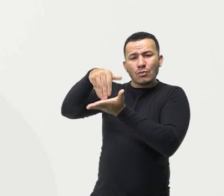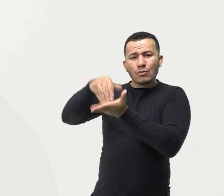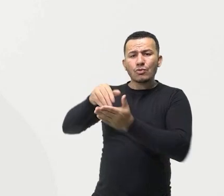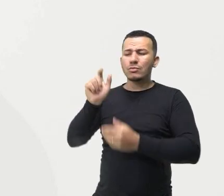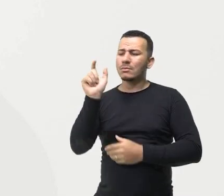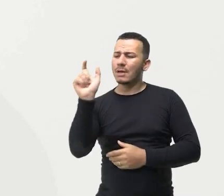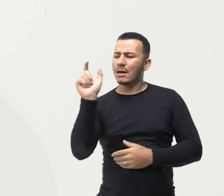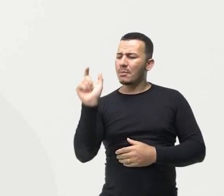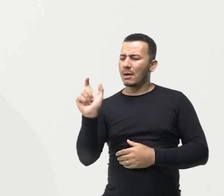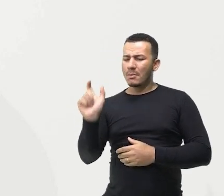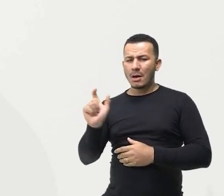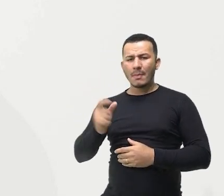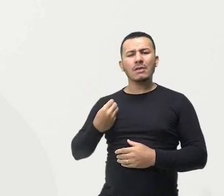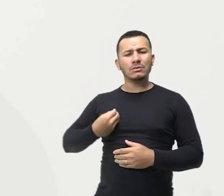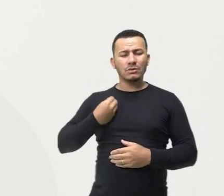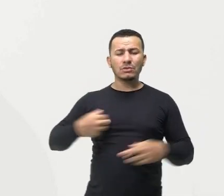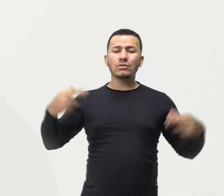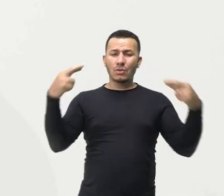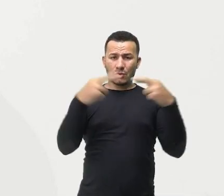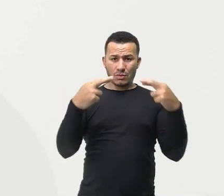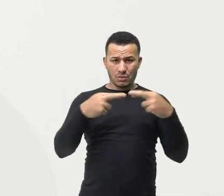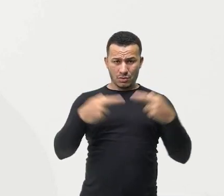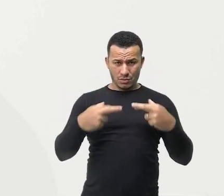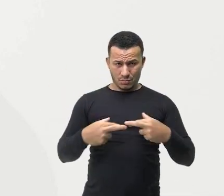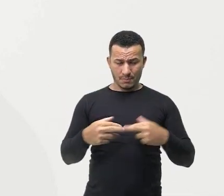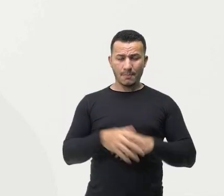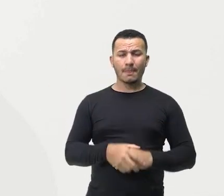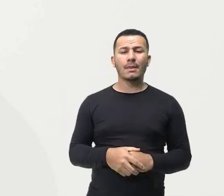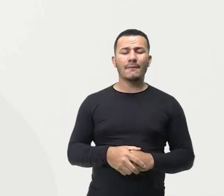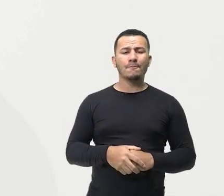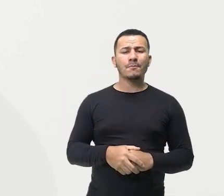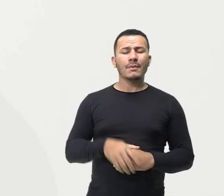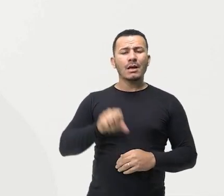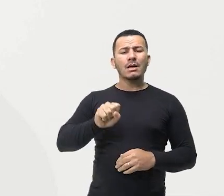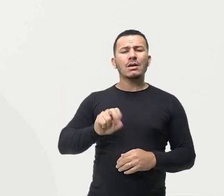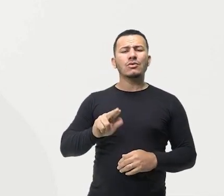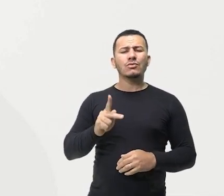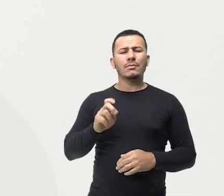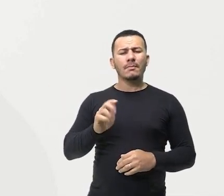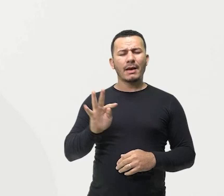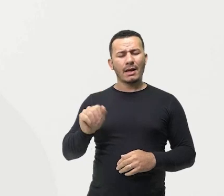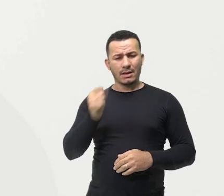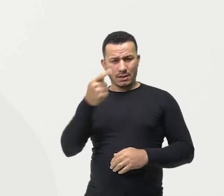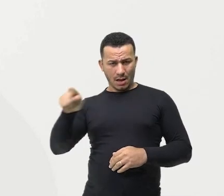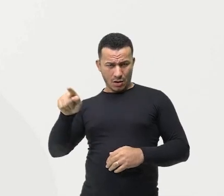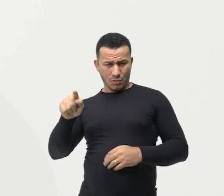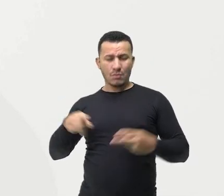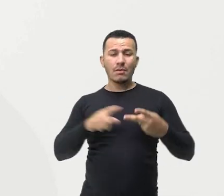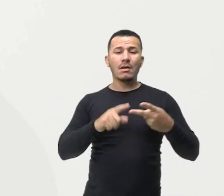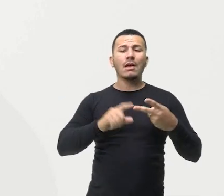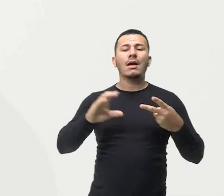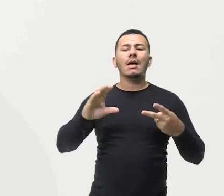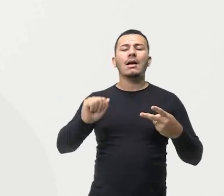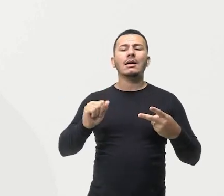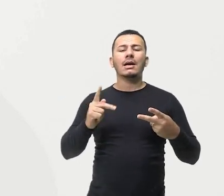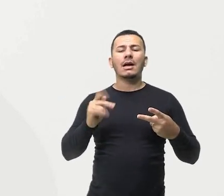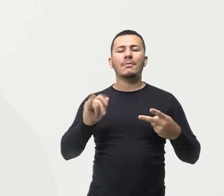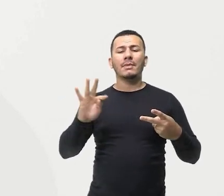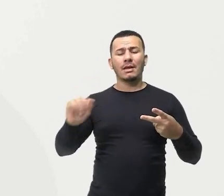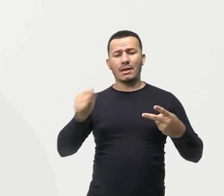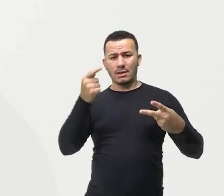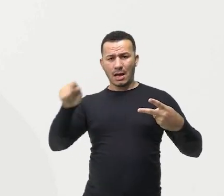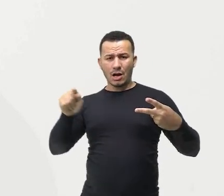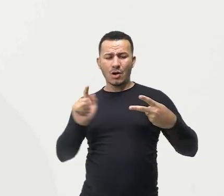tem rima aqui também. Eu abro de supetão para passar o capitão. Observem as terminações